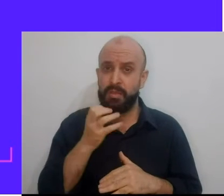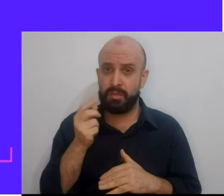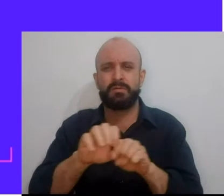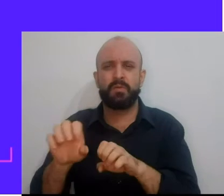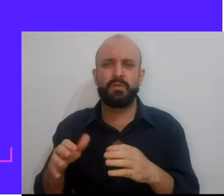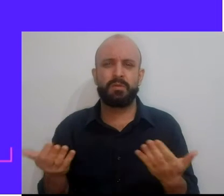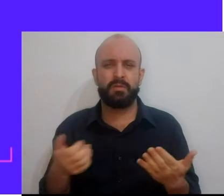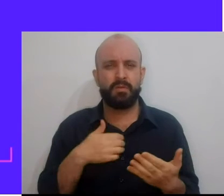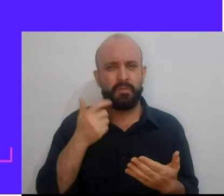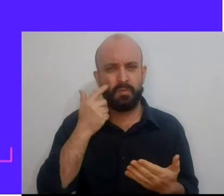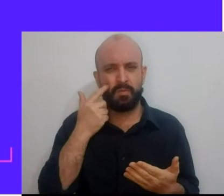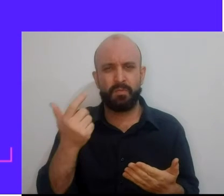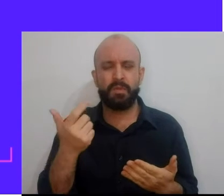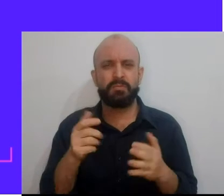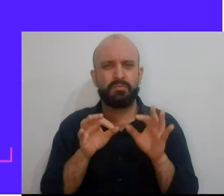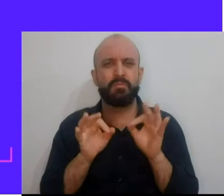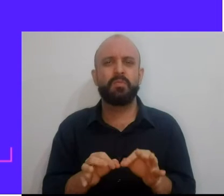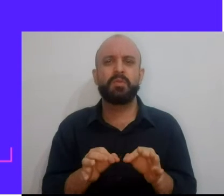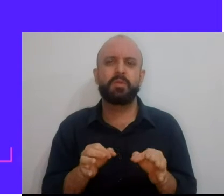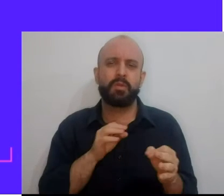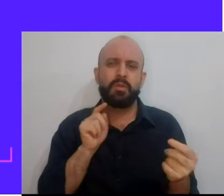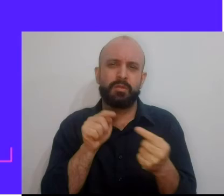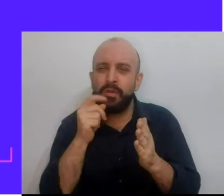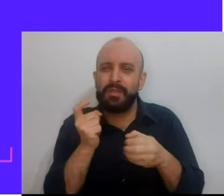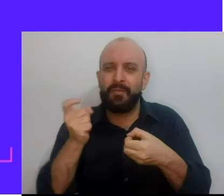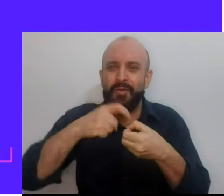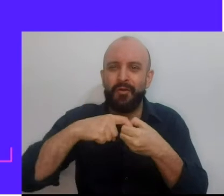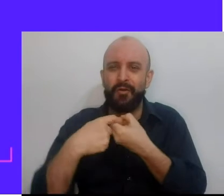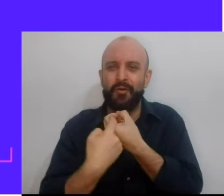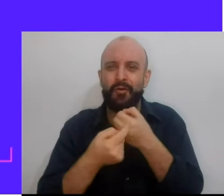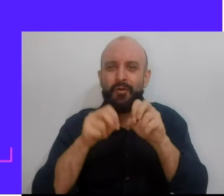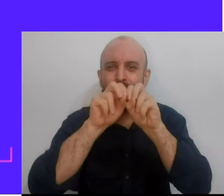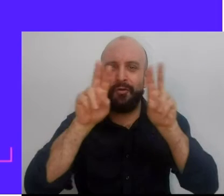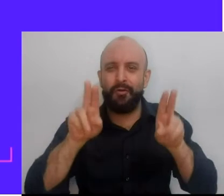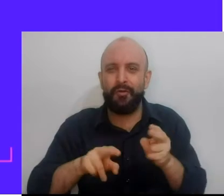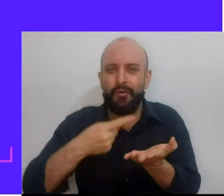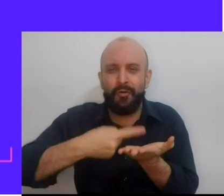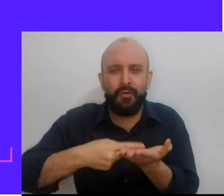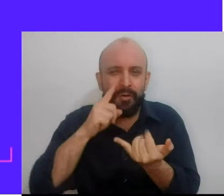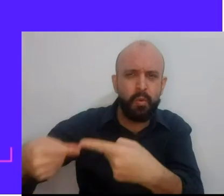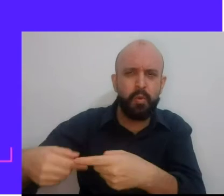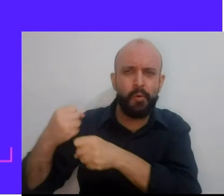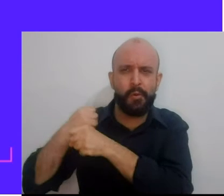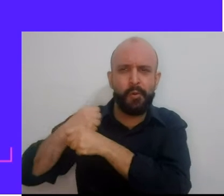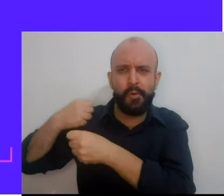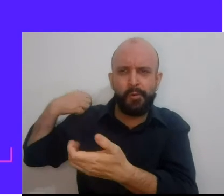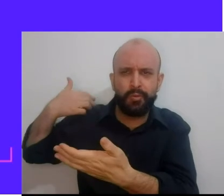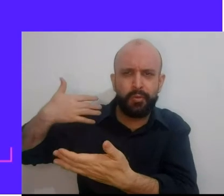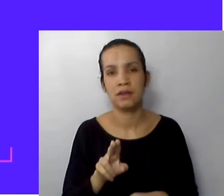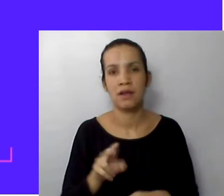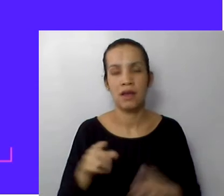ou acompanha a educação sobre a mudança que o governo Bolsonaro pretende fazer nas políticas de